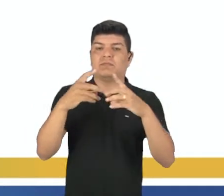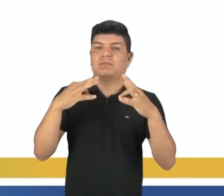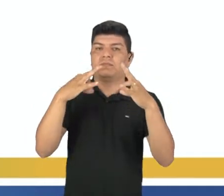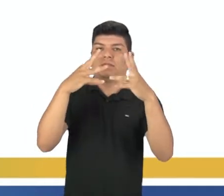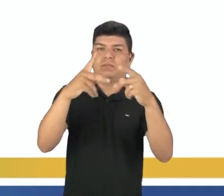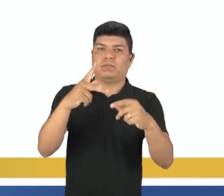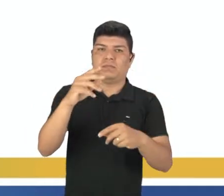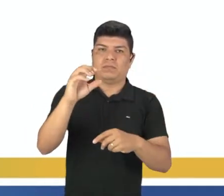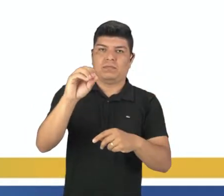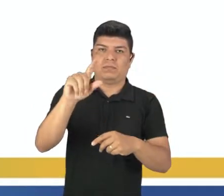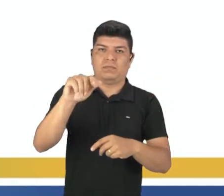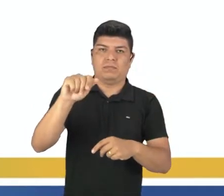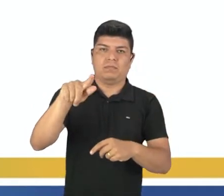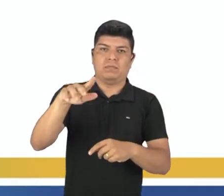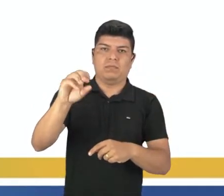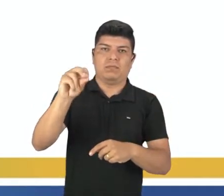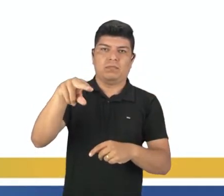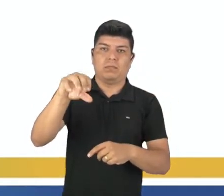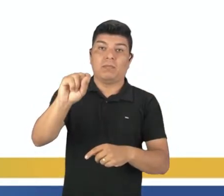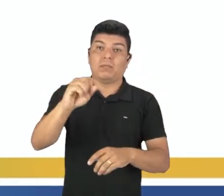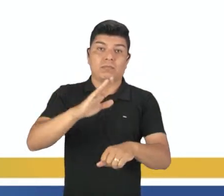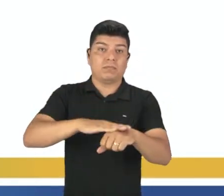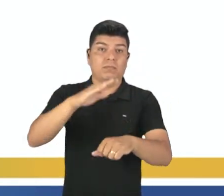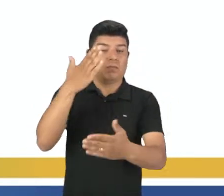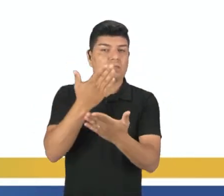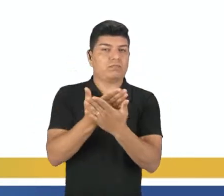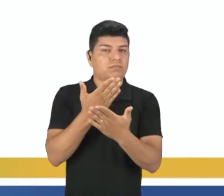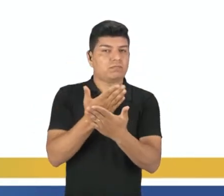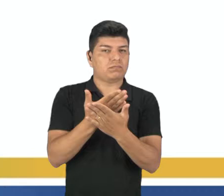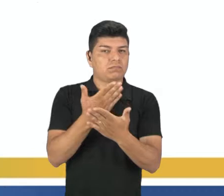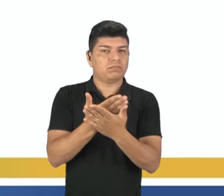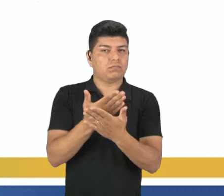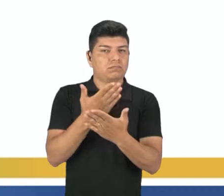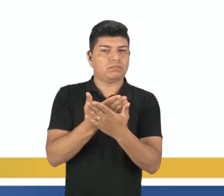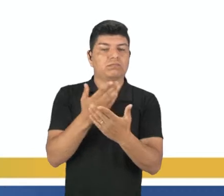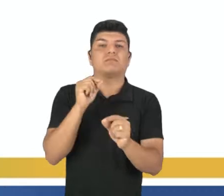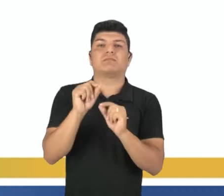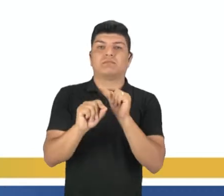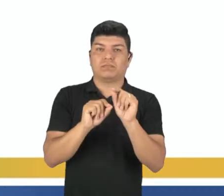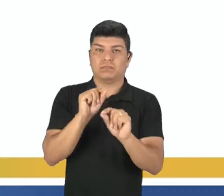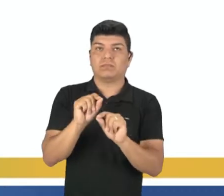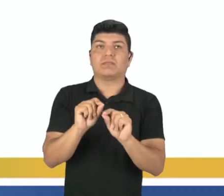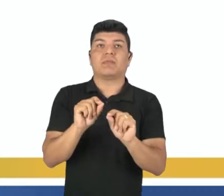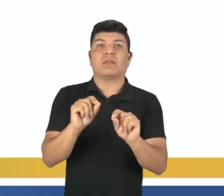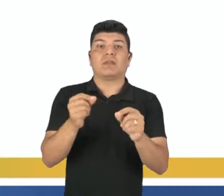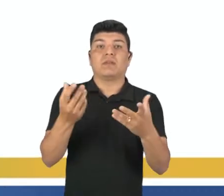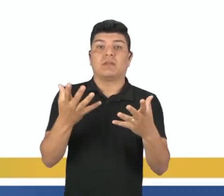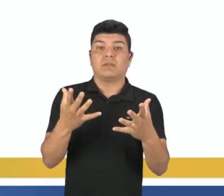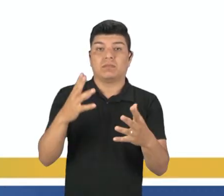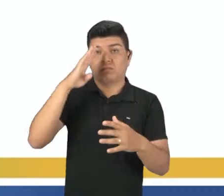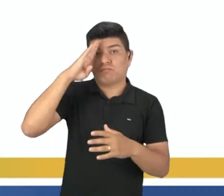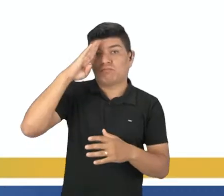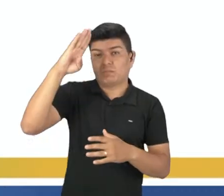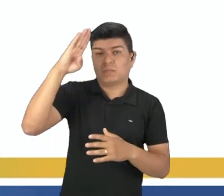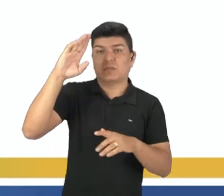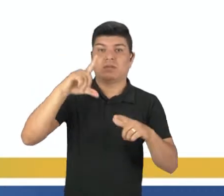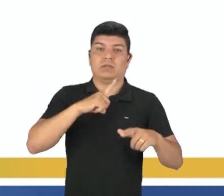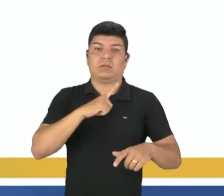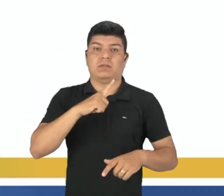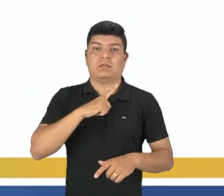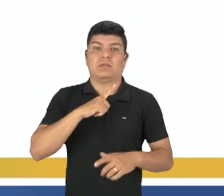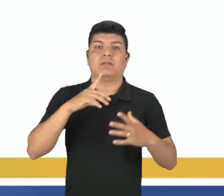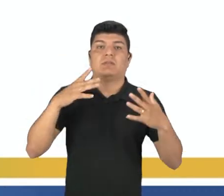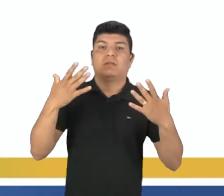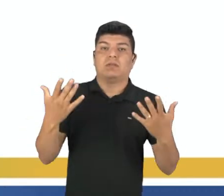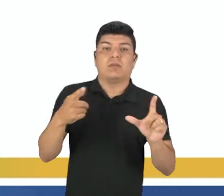os polígonos, é aquele mais estudado, né? Aquele que a gente dá mais ênfase a ele. Então, entre seus principais elementos